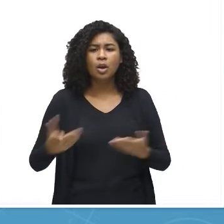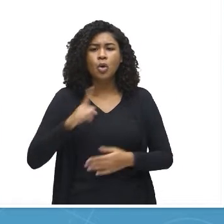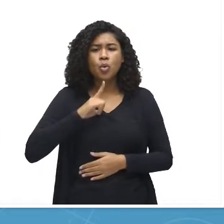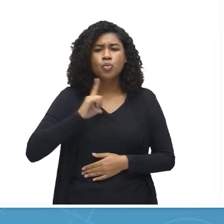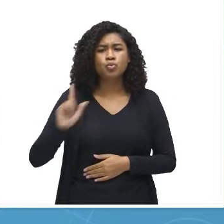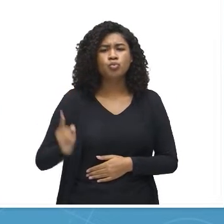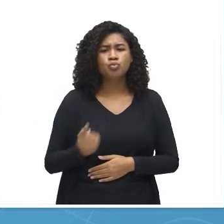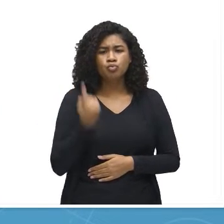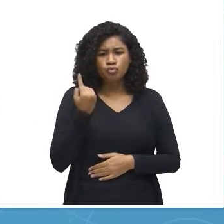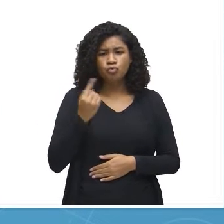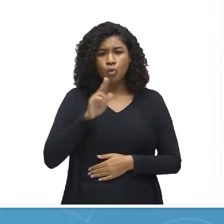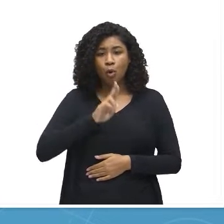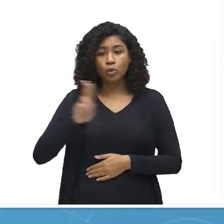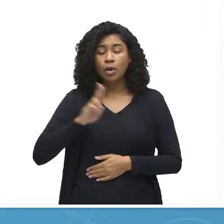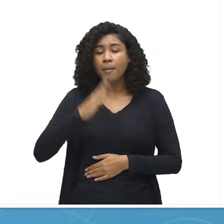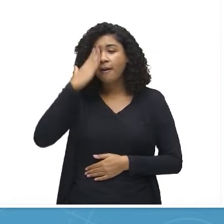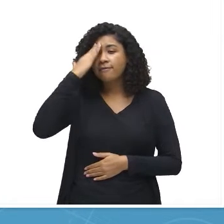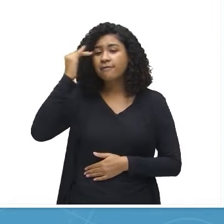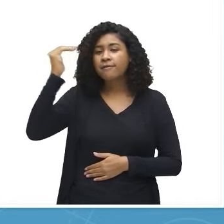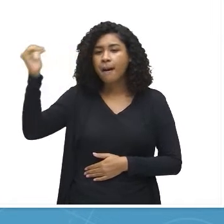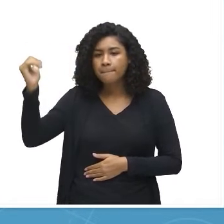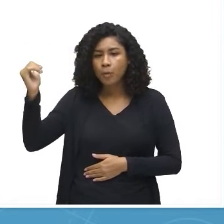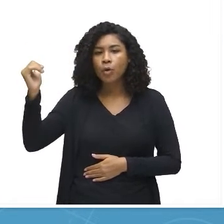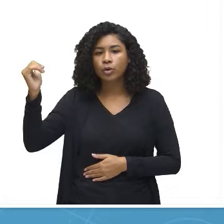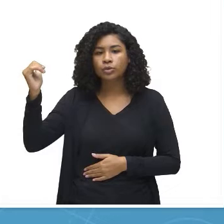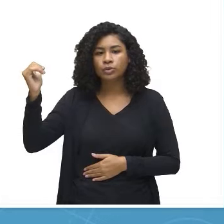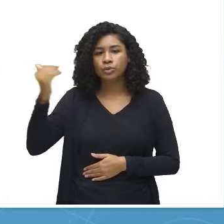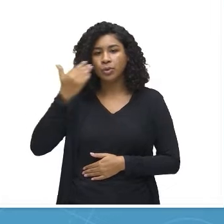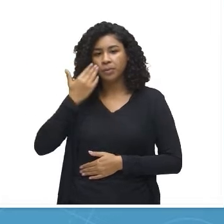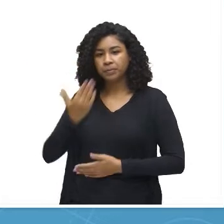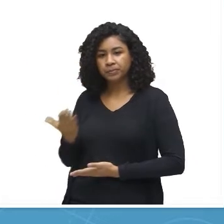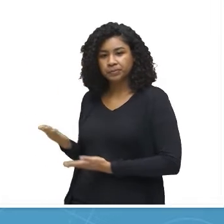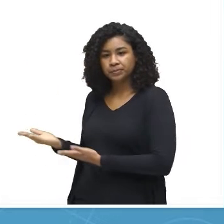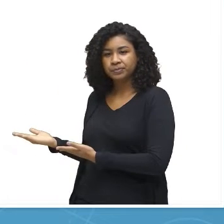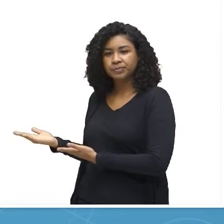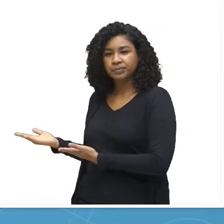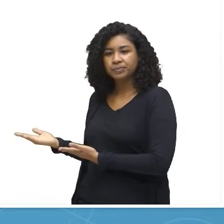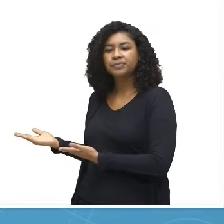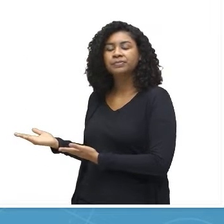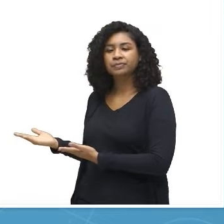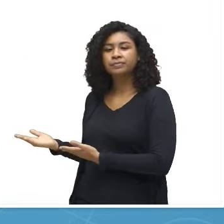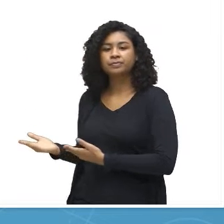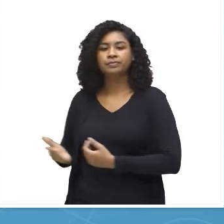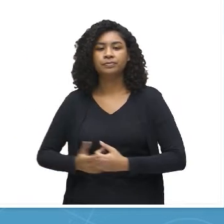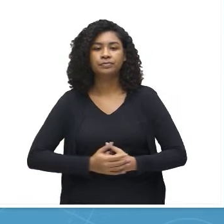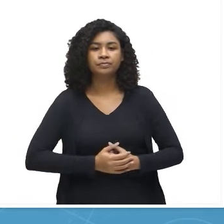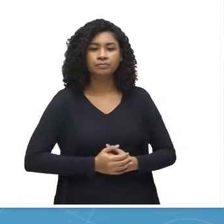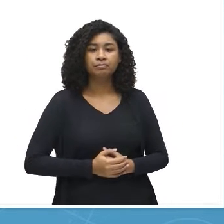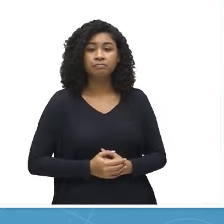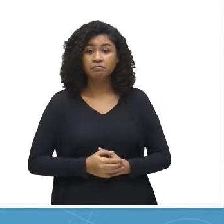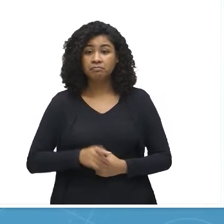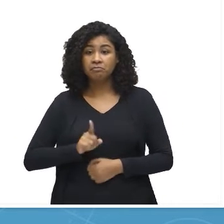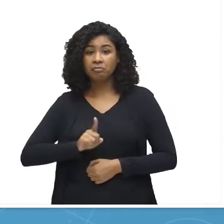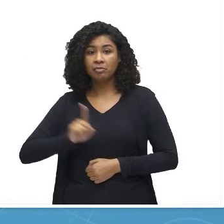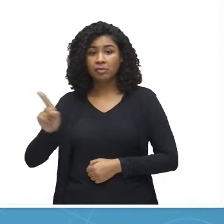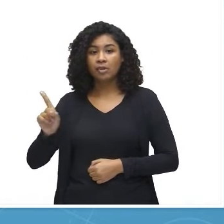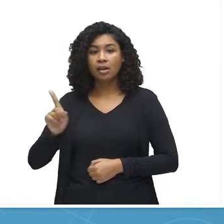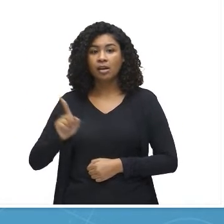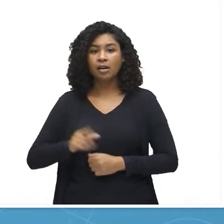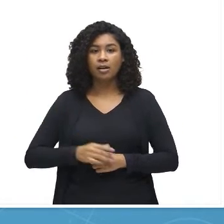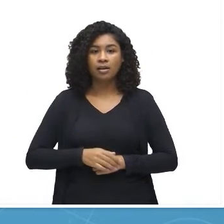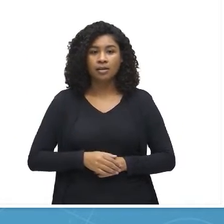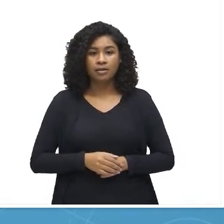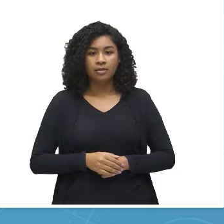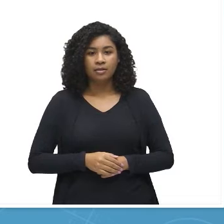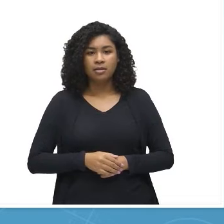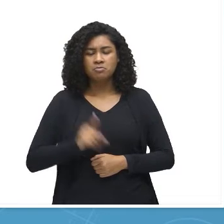acontece no governo de Carlos Magno, vai ser o Alcuino de York, que era um monge considerado o maior intelectual da época. Aqui